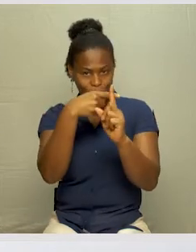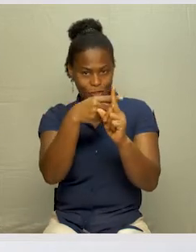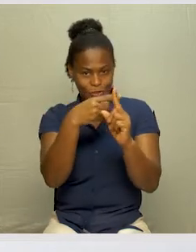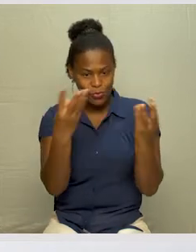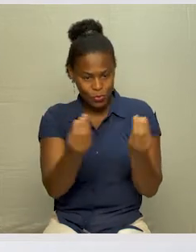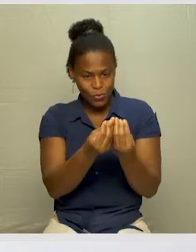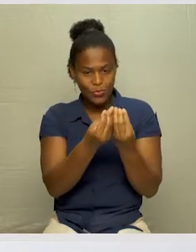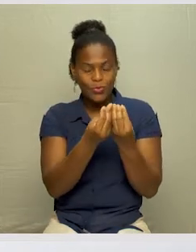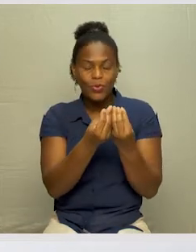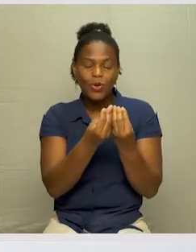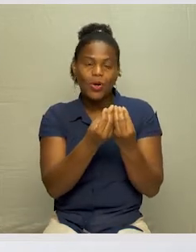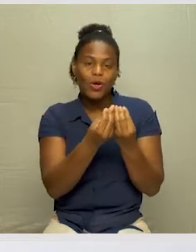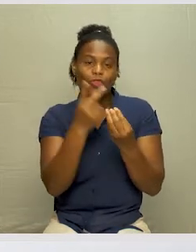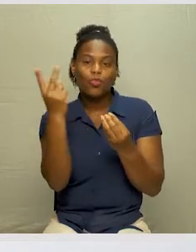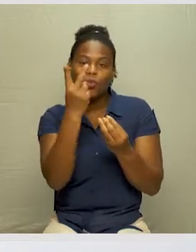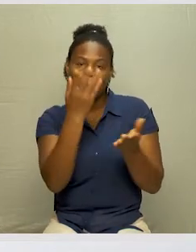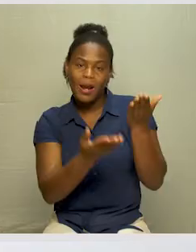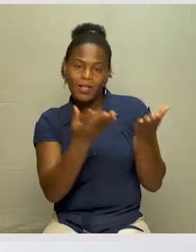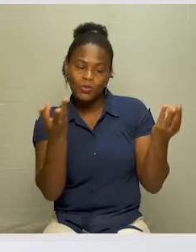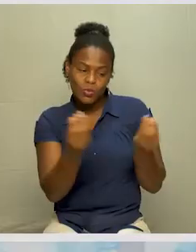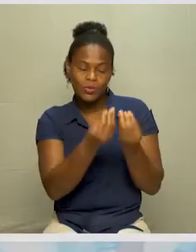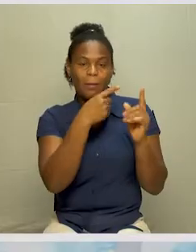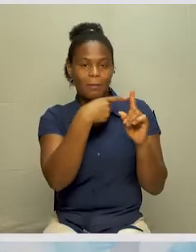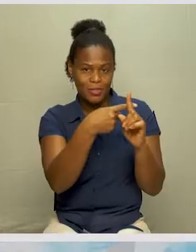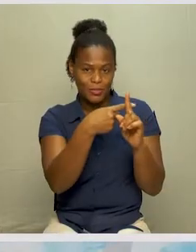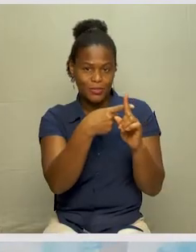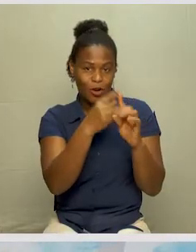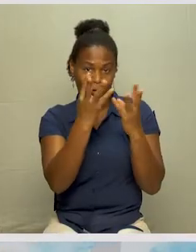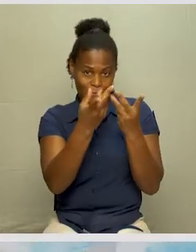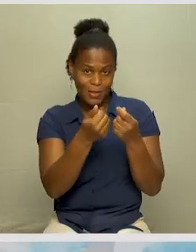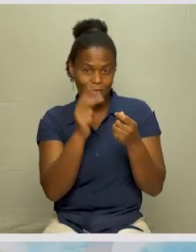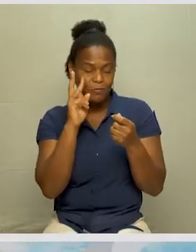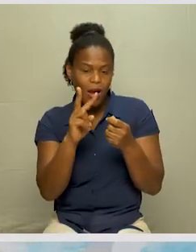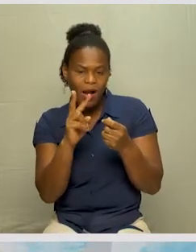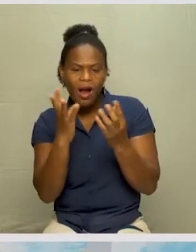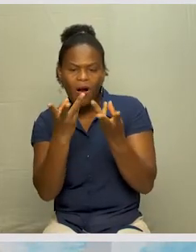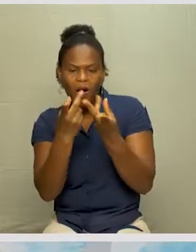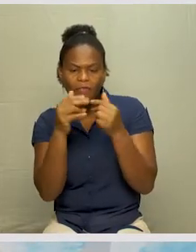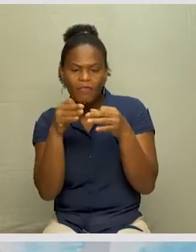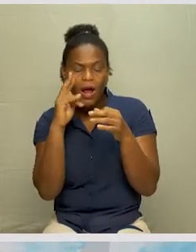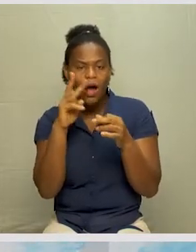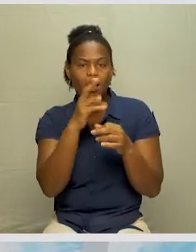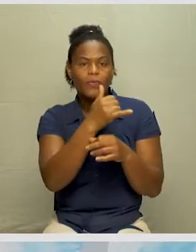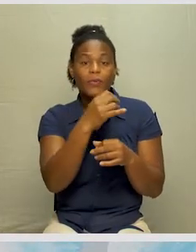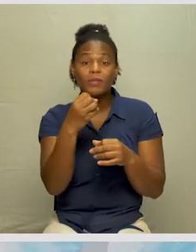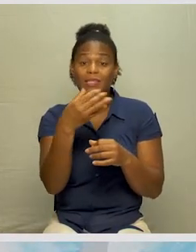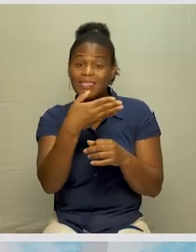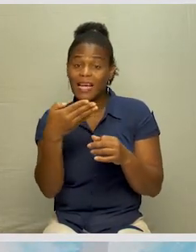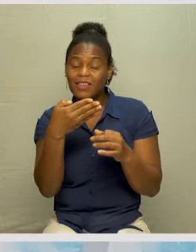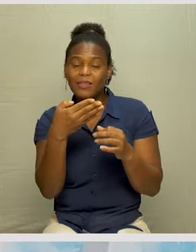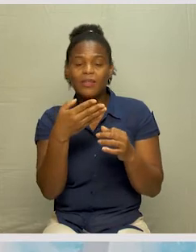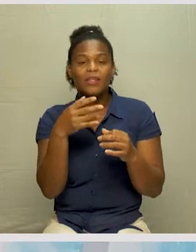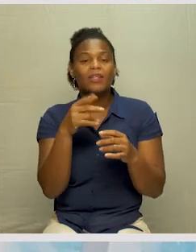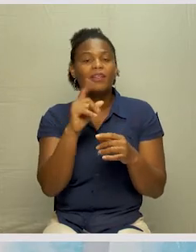somar o saldo das duas balanças. Somando, vamos encontrar um saldo conjunto em